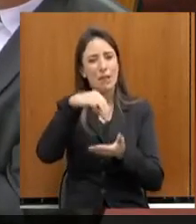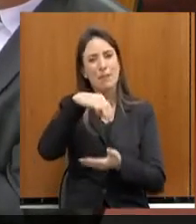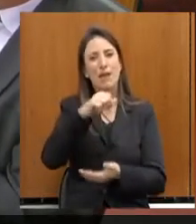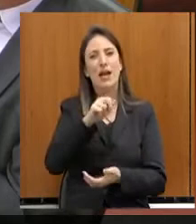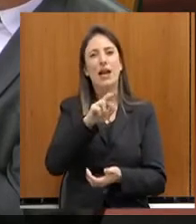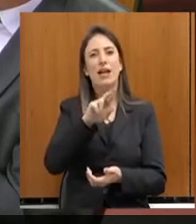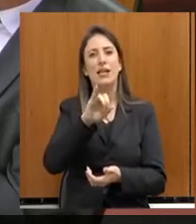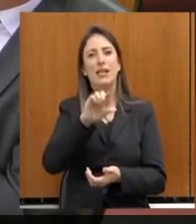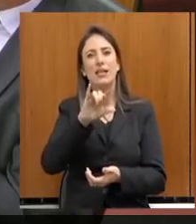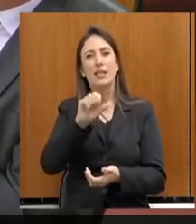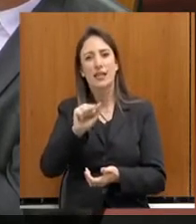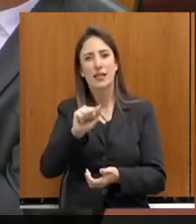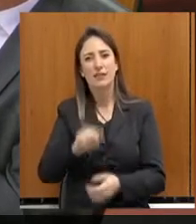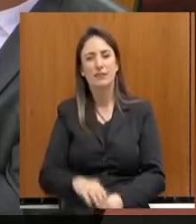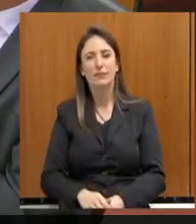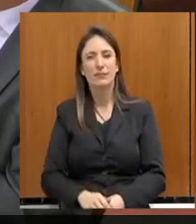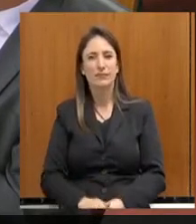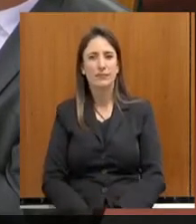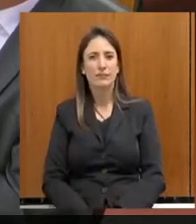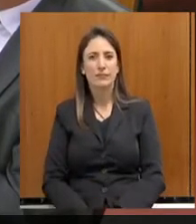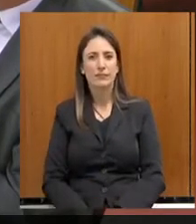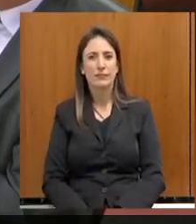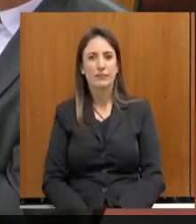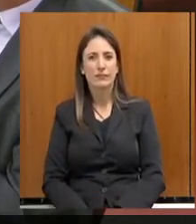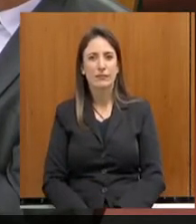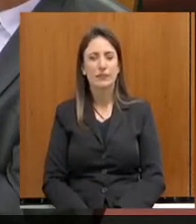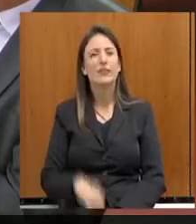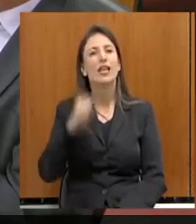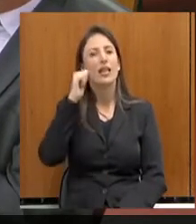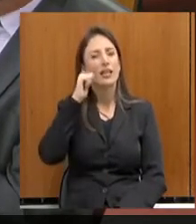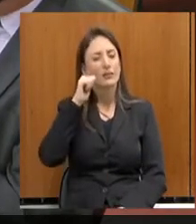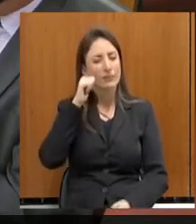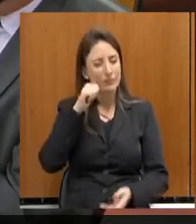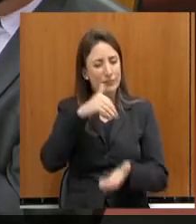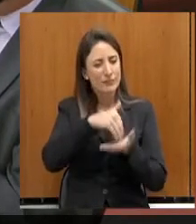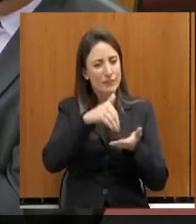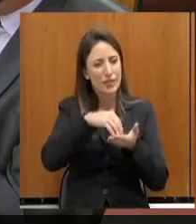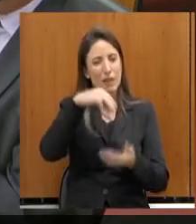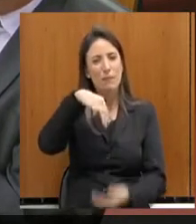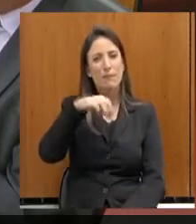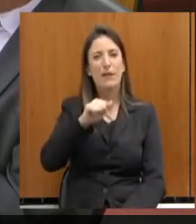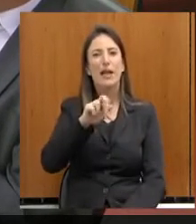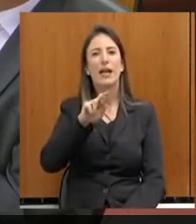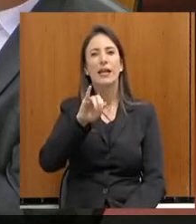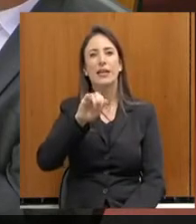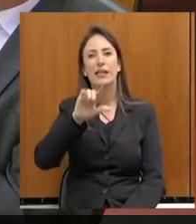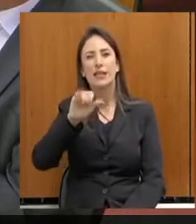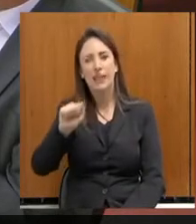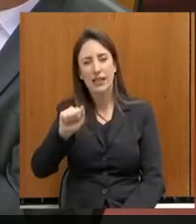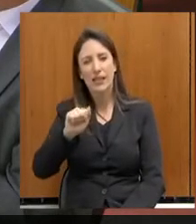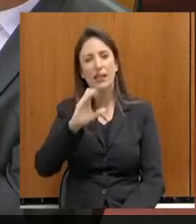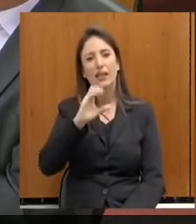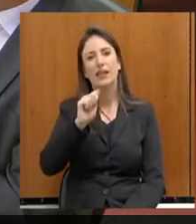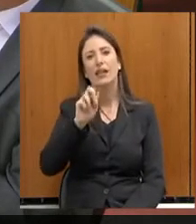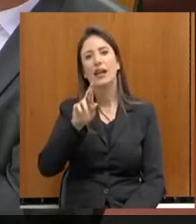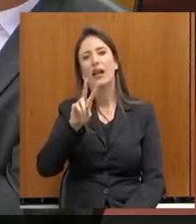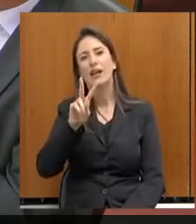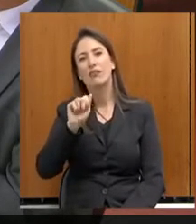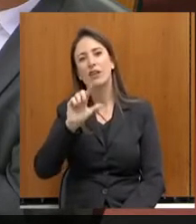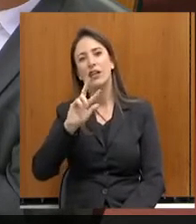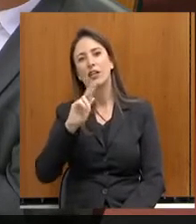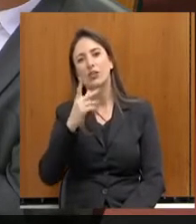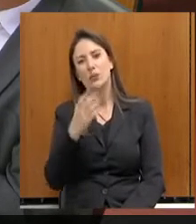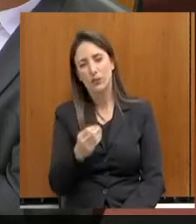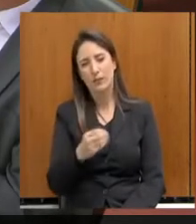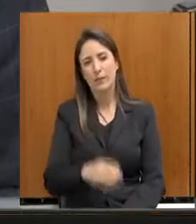Marília Marília Campos Maria de Carvalho desculpa Mari é só ressaltando que voltando a